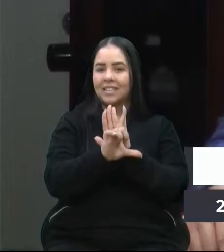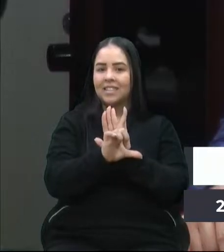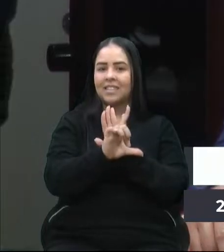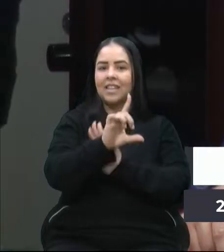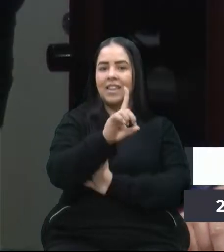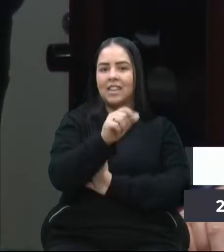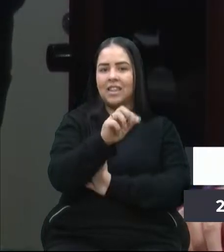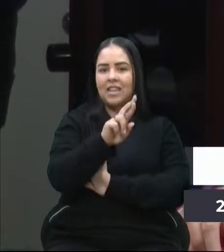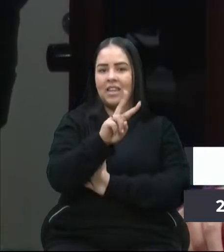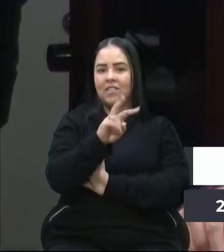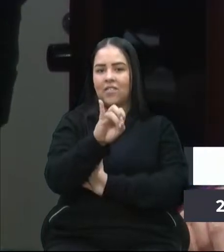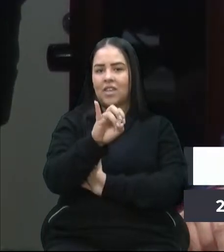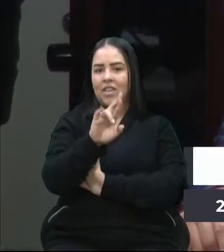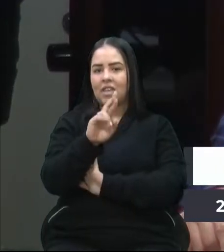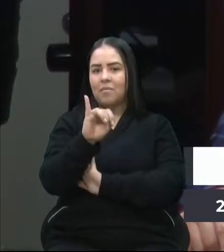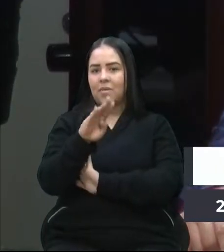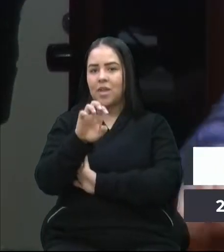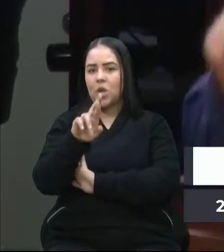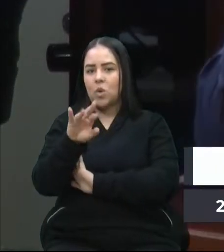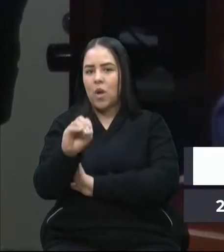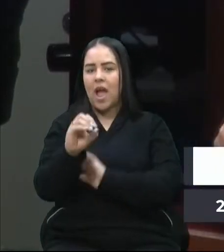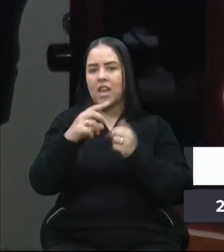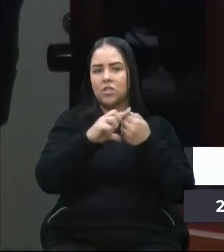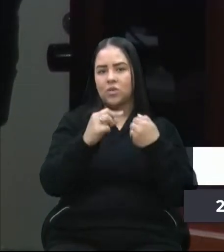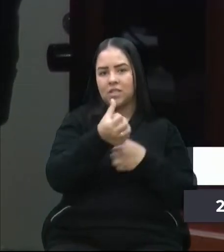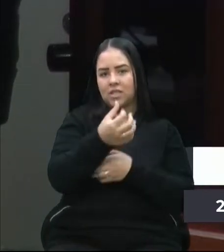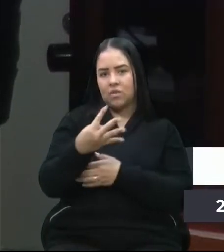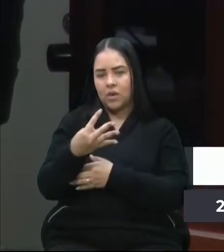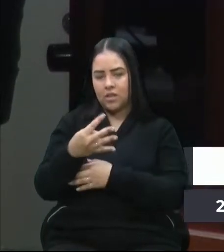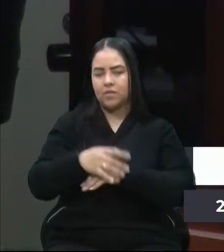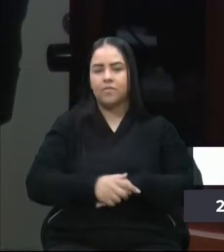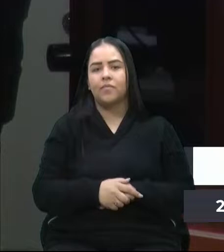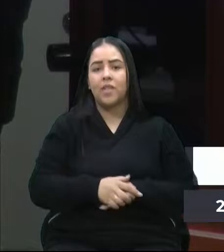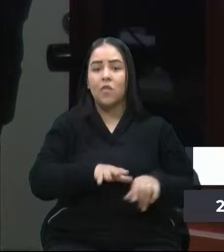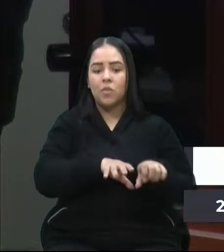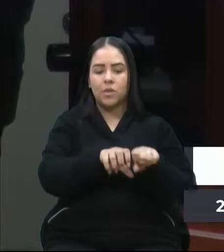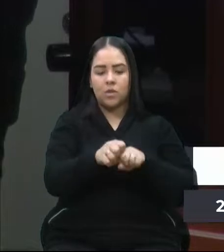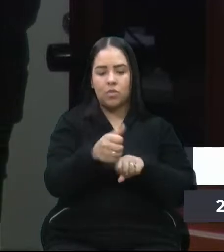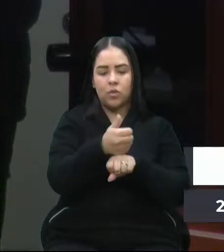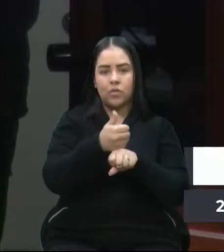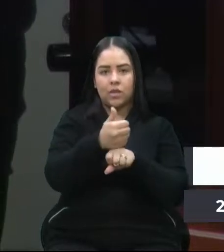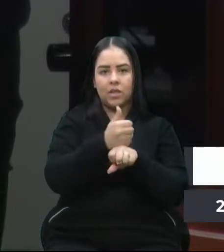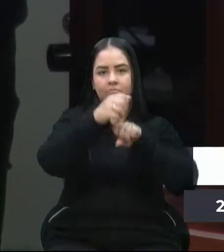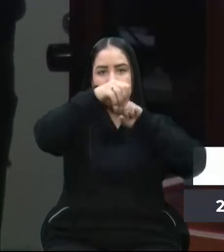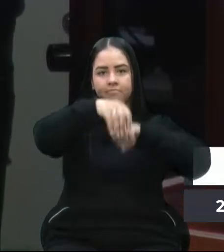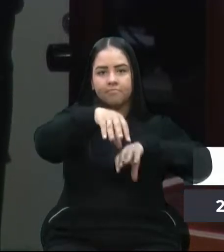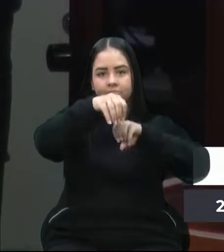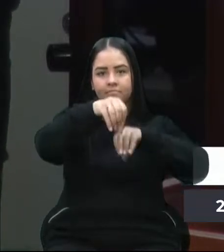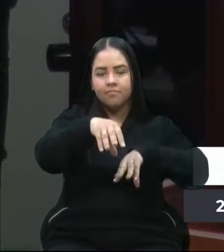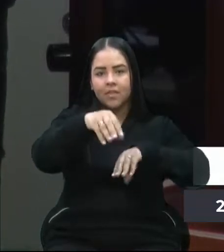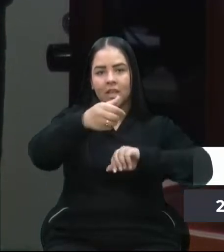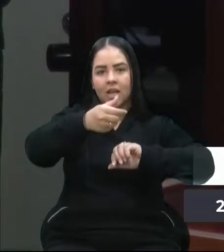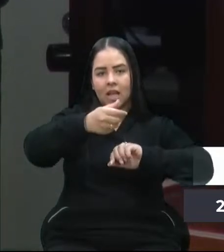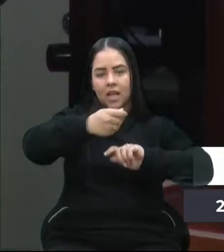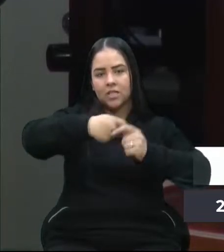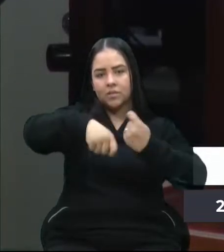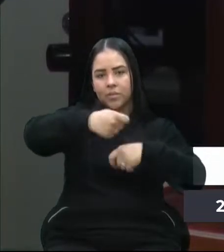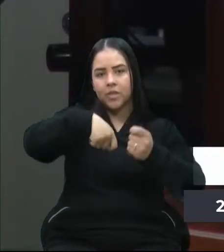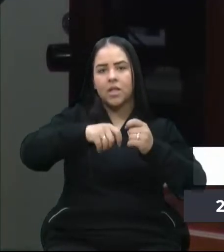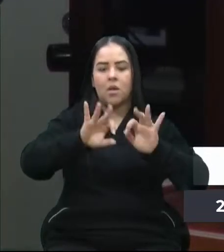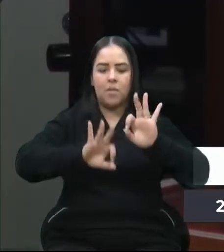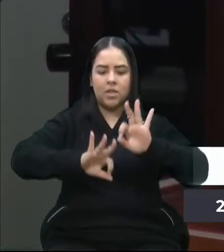artigo 64, que diz o seguinte: a formação de profissionais de educação para administração,